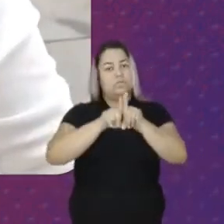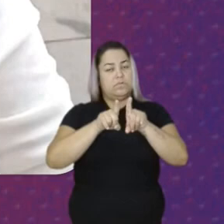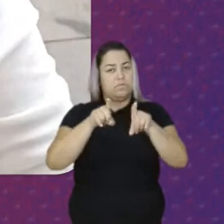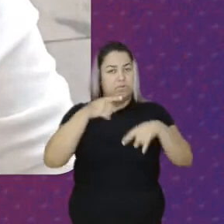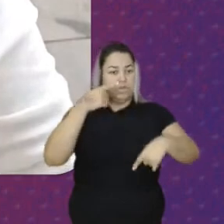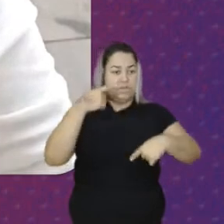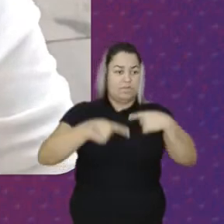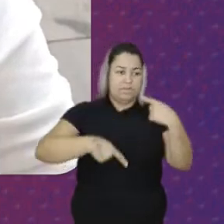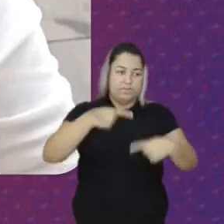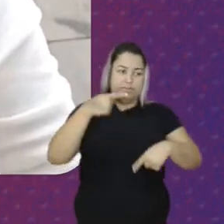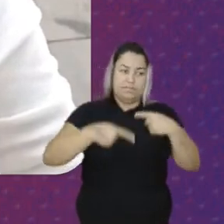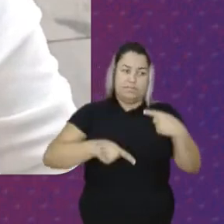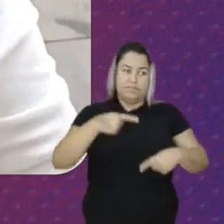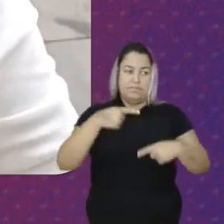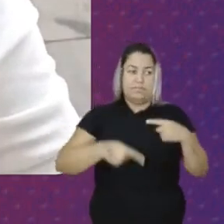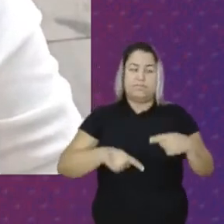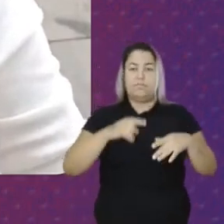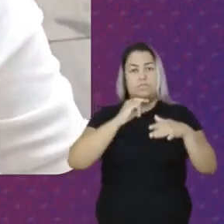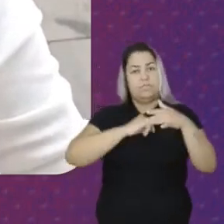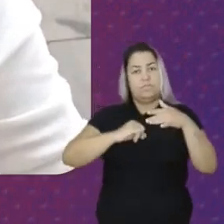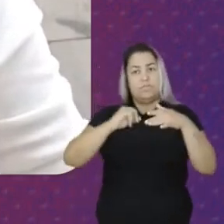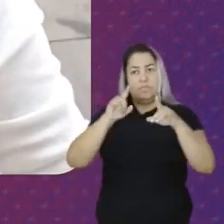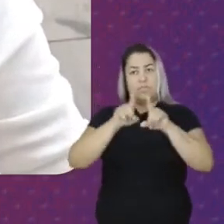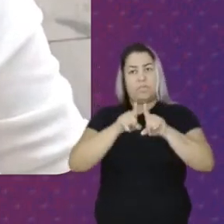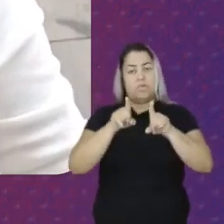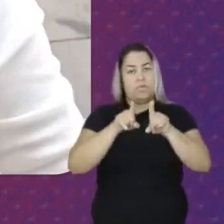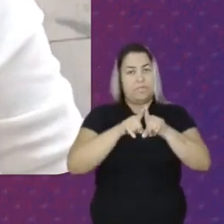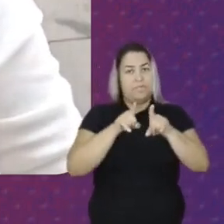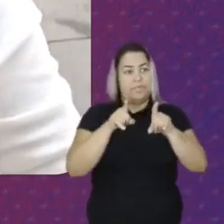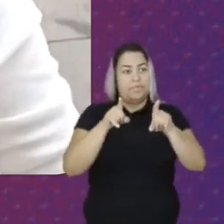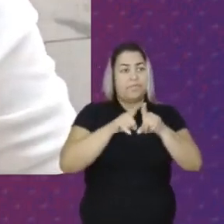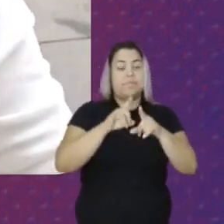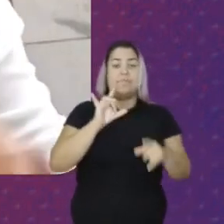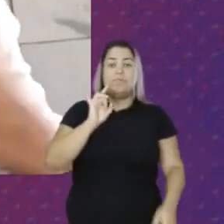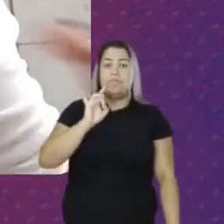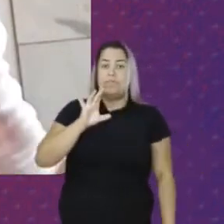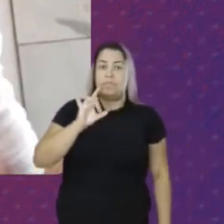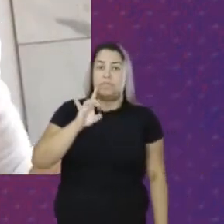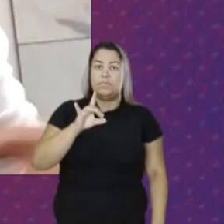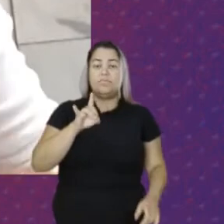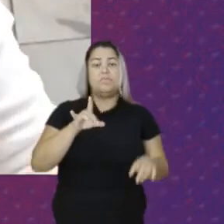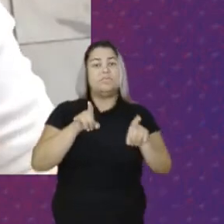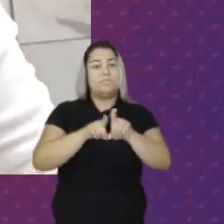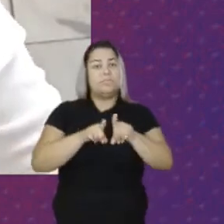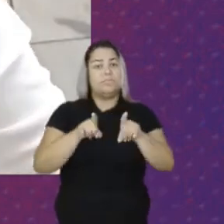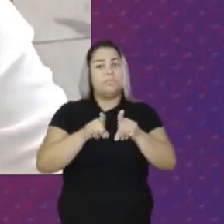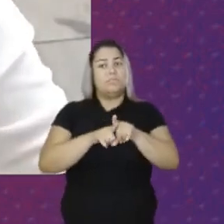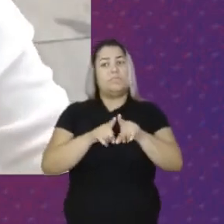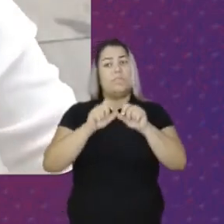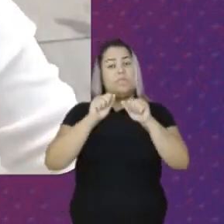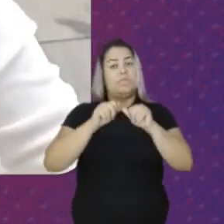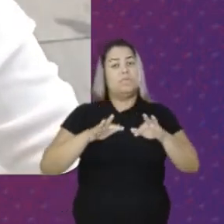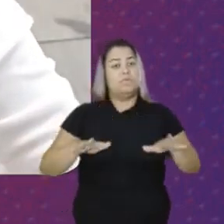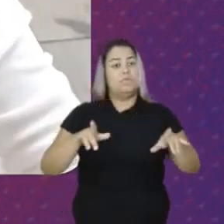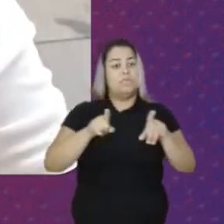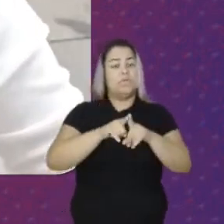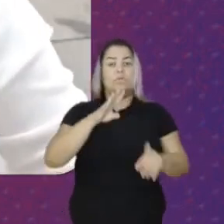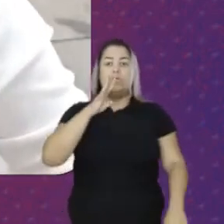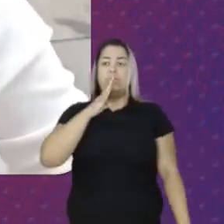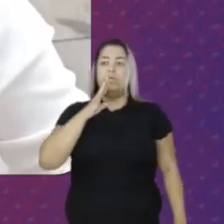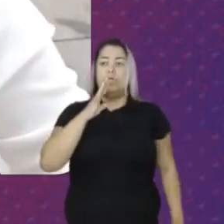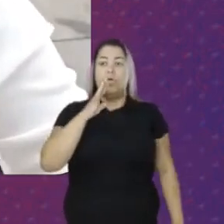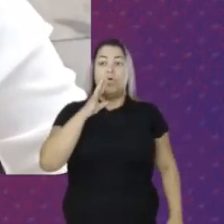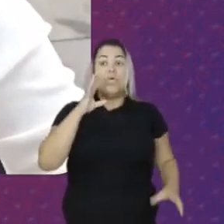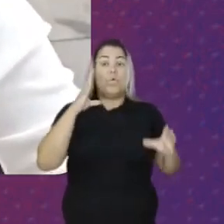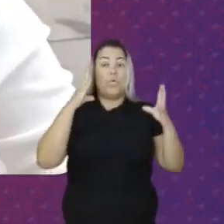da política institucional, mas não só, muito recente a nominação e o reconhecimento desse